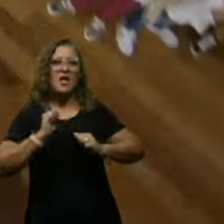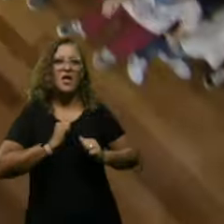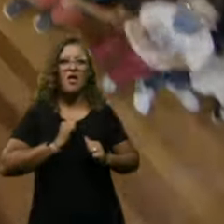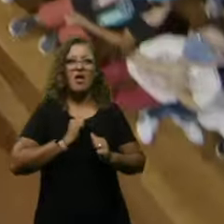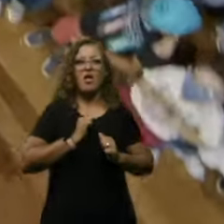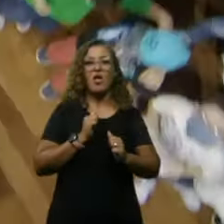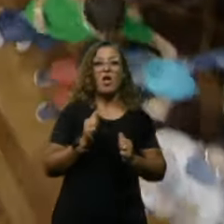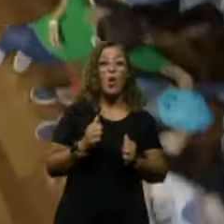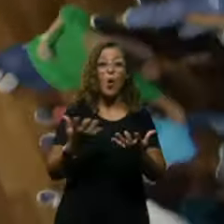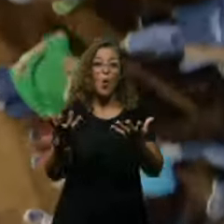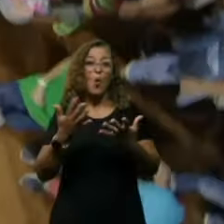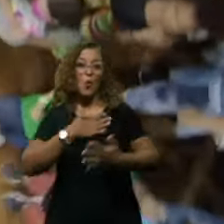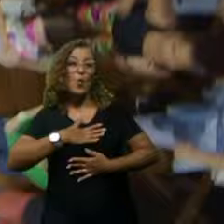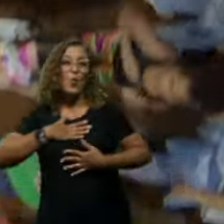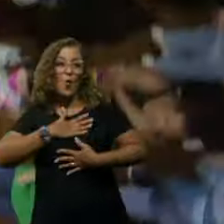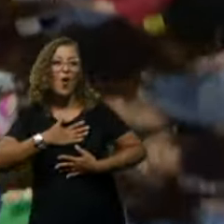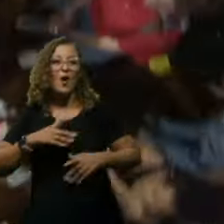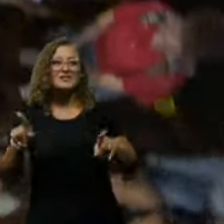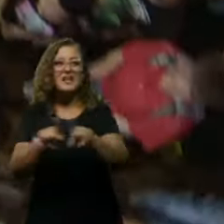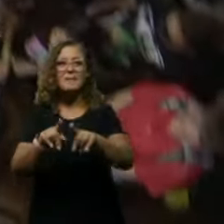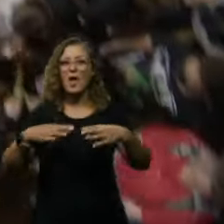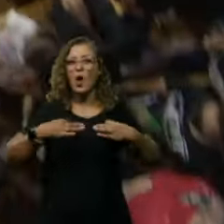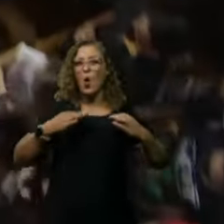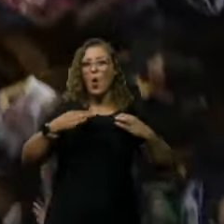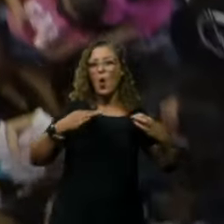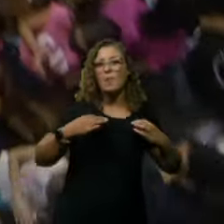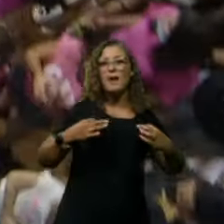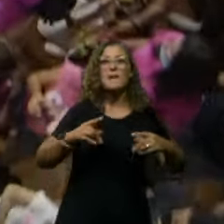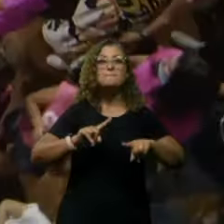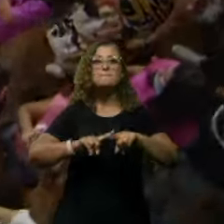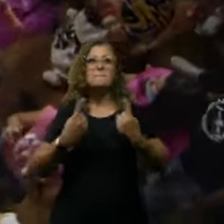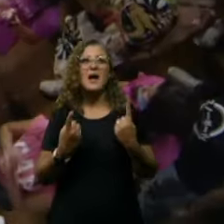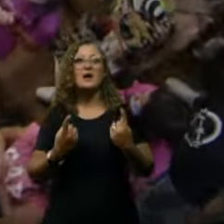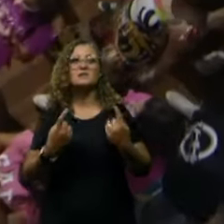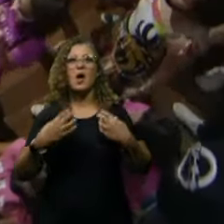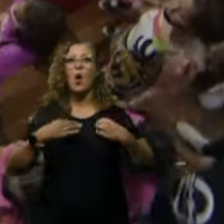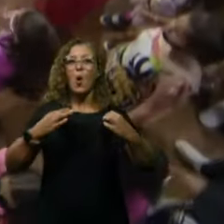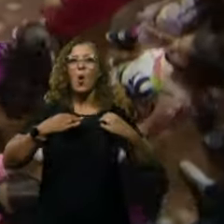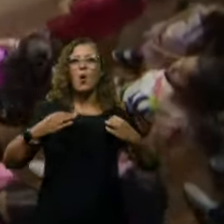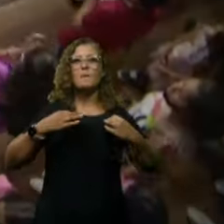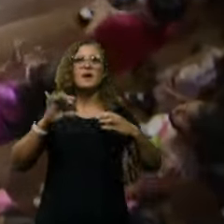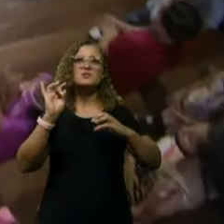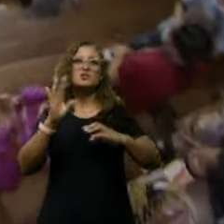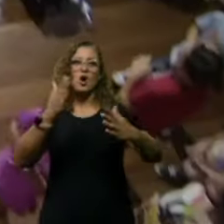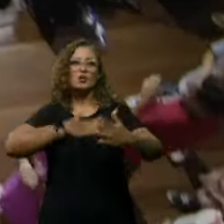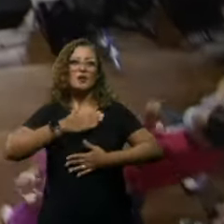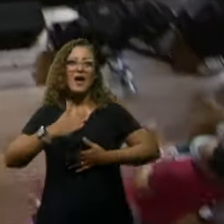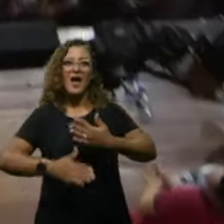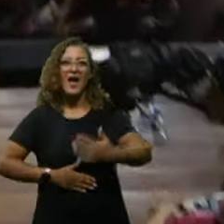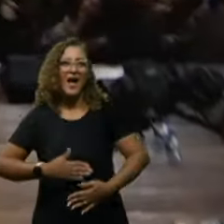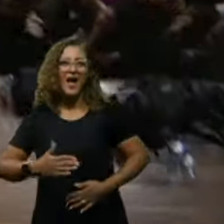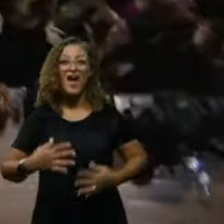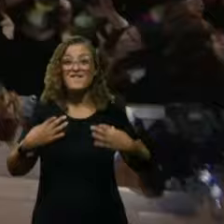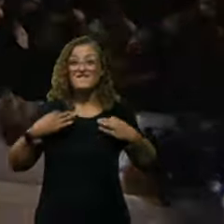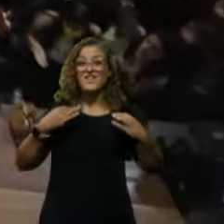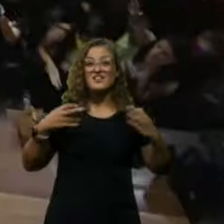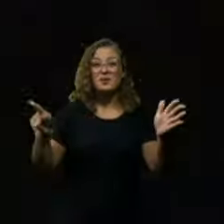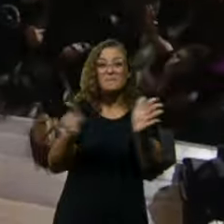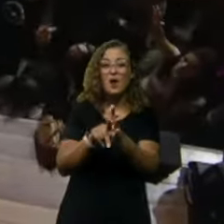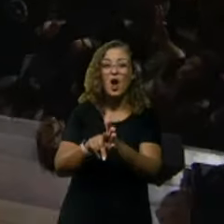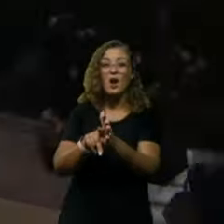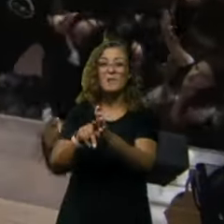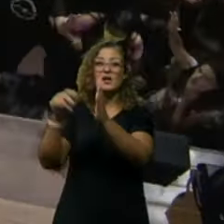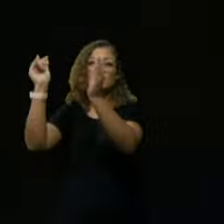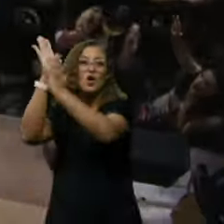Chanel mas roupa só veste corpo Vestes de Louvor vence a uma veste a